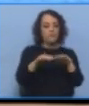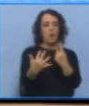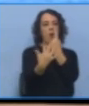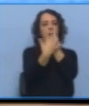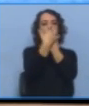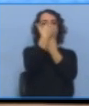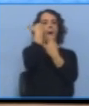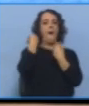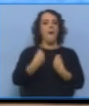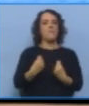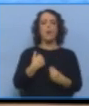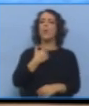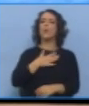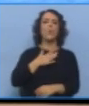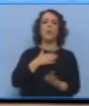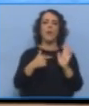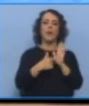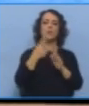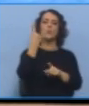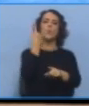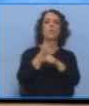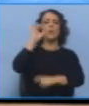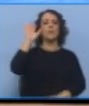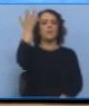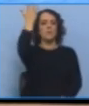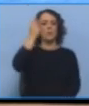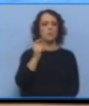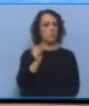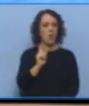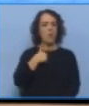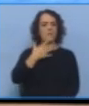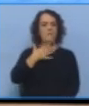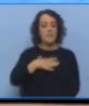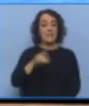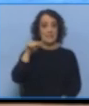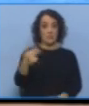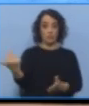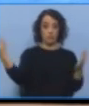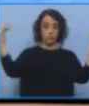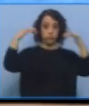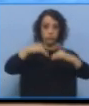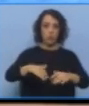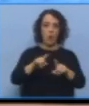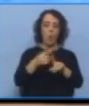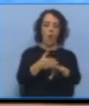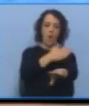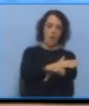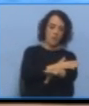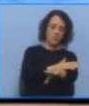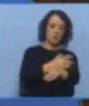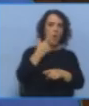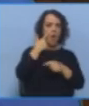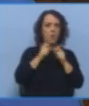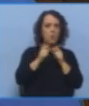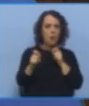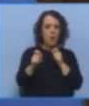inspiradoras. Nós não queremos que isto seja um evento, nós queremos que isto seja um momento absolutamente transformador, com um antes, um durante e um depois. E que